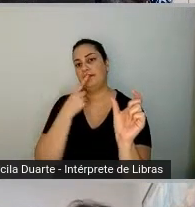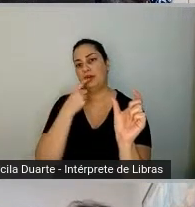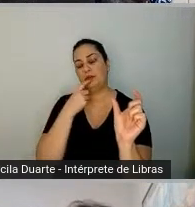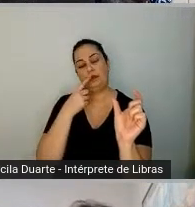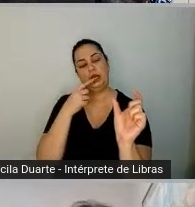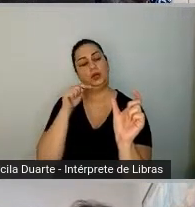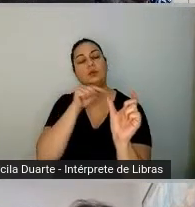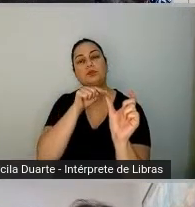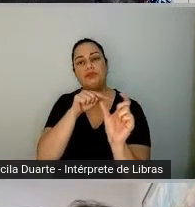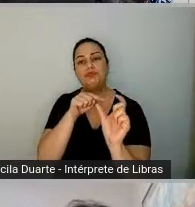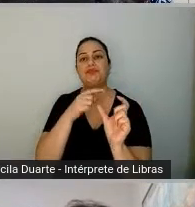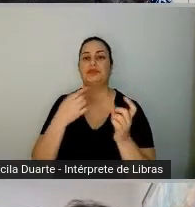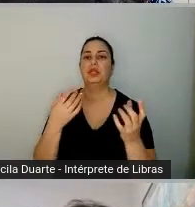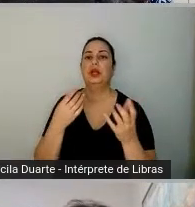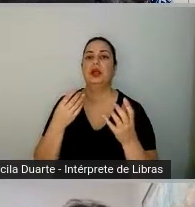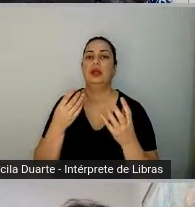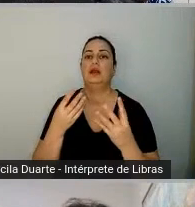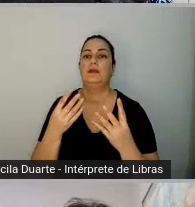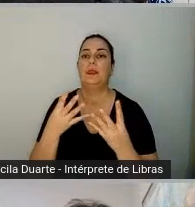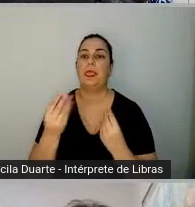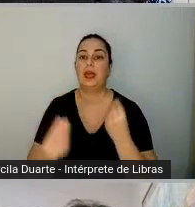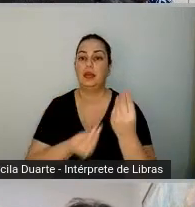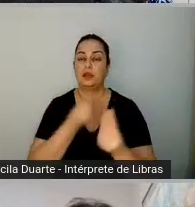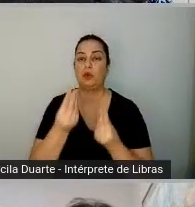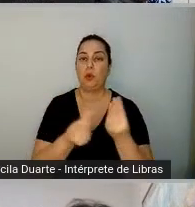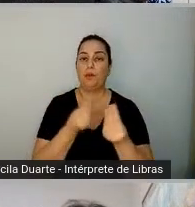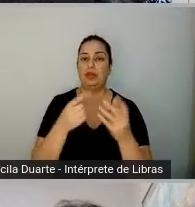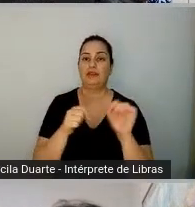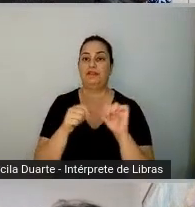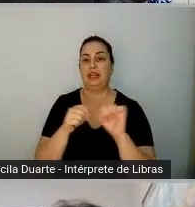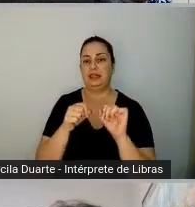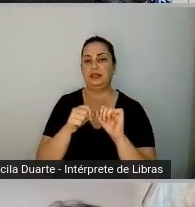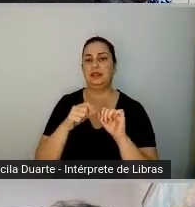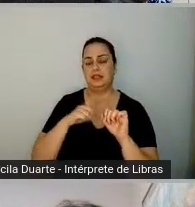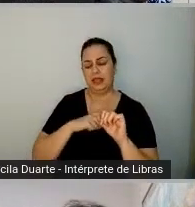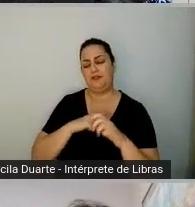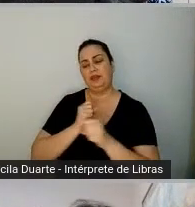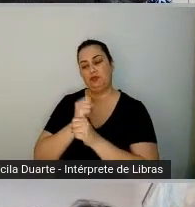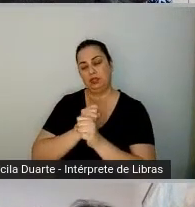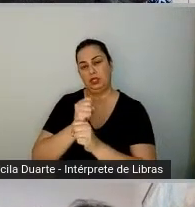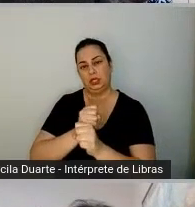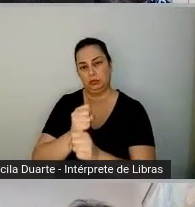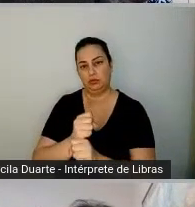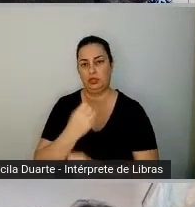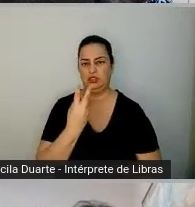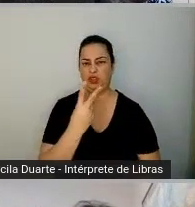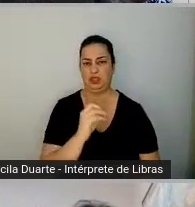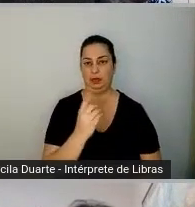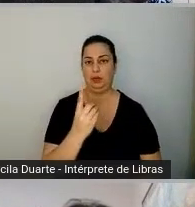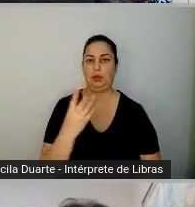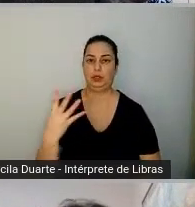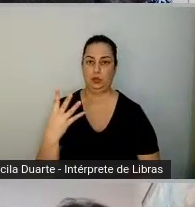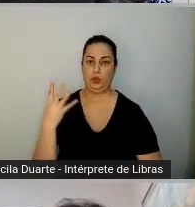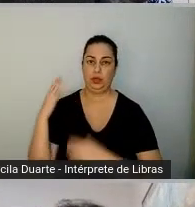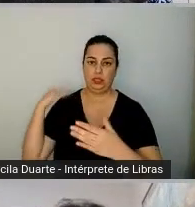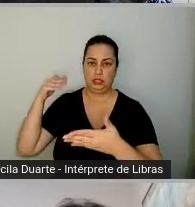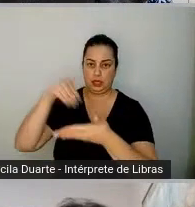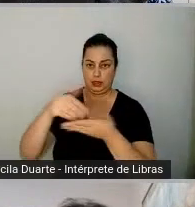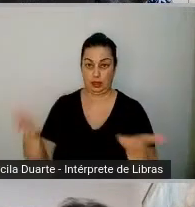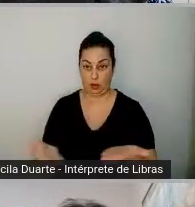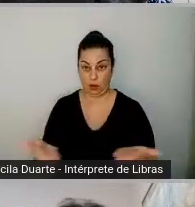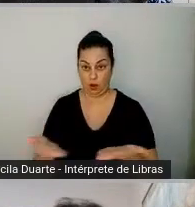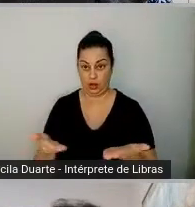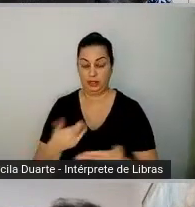né, nesses anos aí de suposto déficit primário, né, 2014 para cá, forneceu